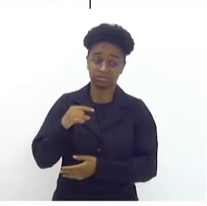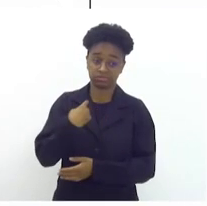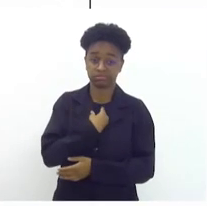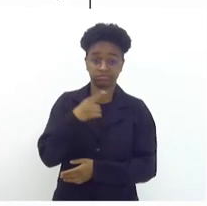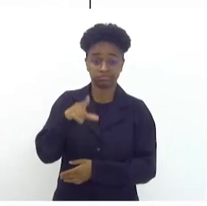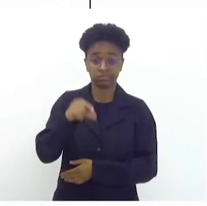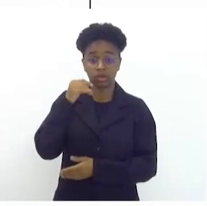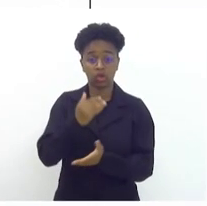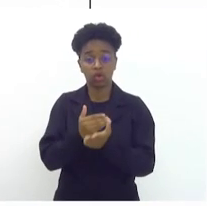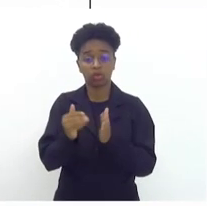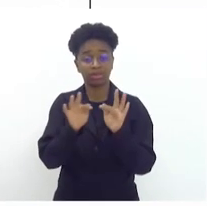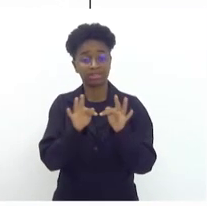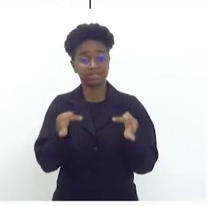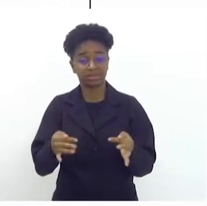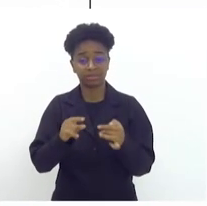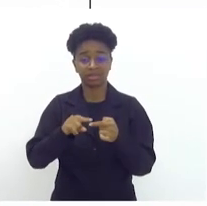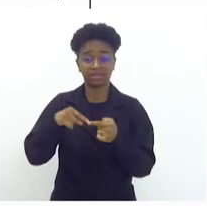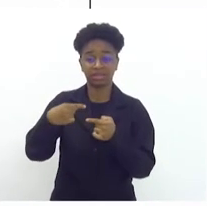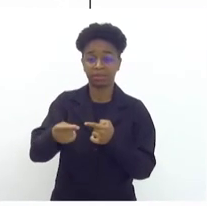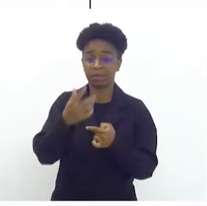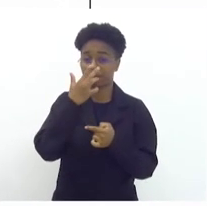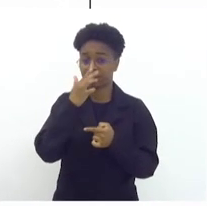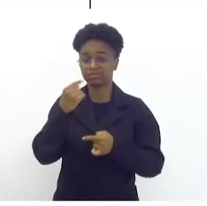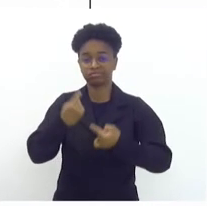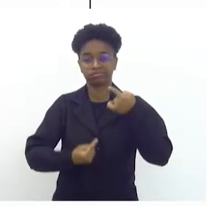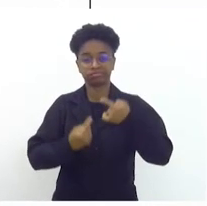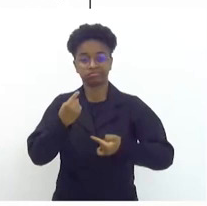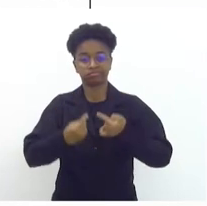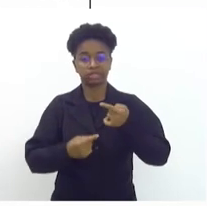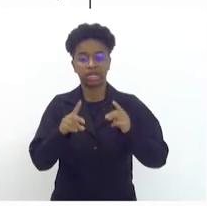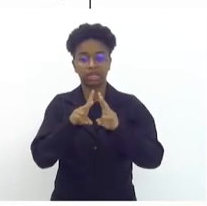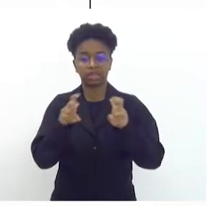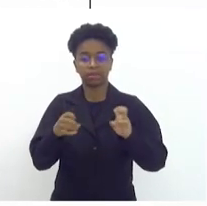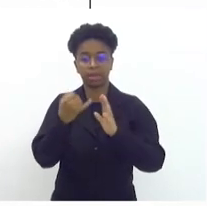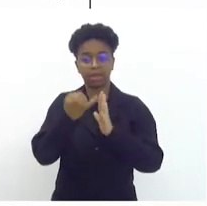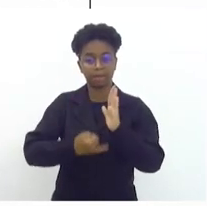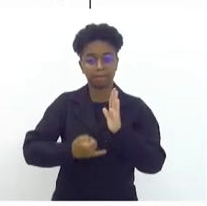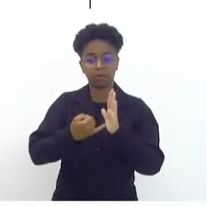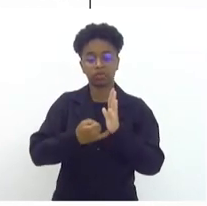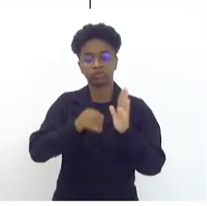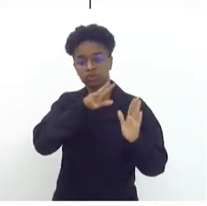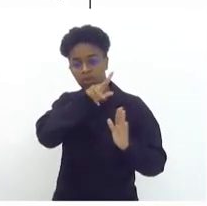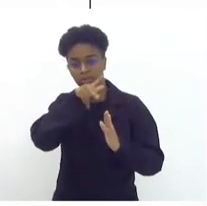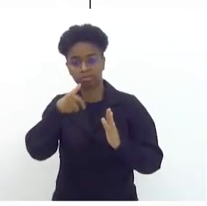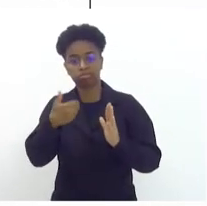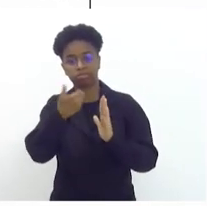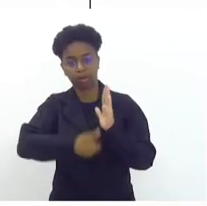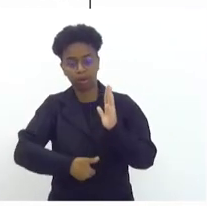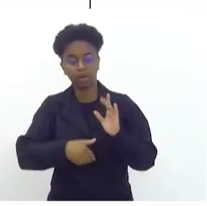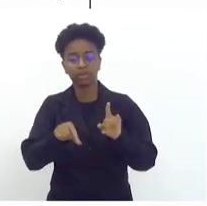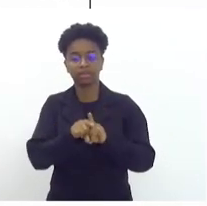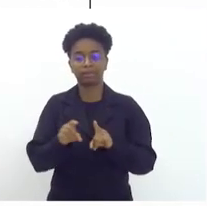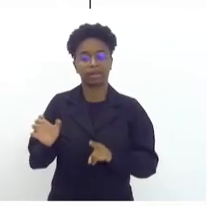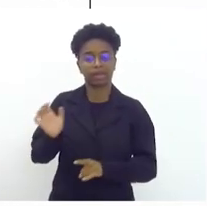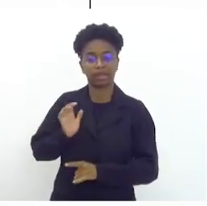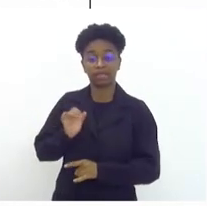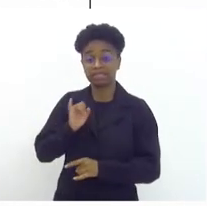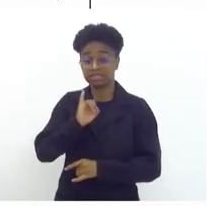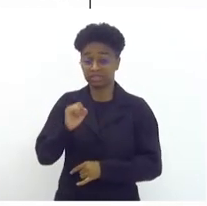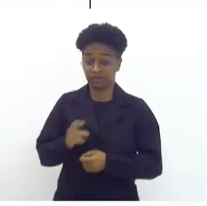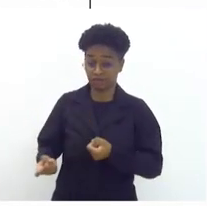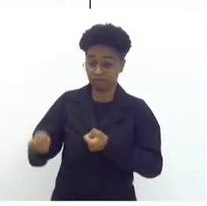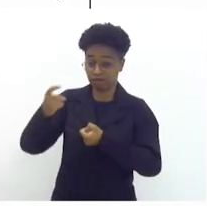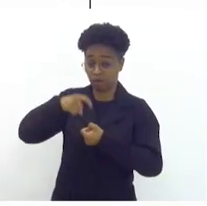começar a simplificando para depois discutir a questão do do Imposto sobre a renda e a riqueza e se a gente agora quiser voltar